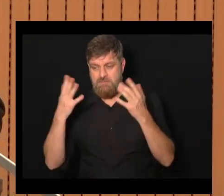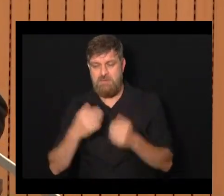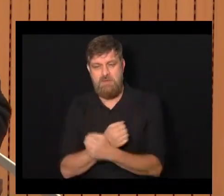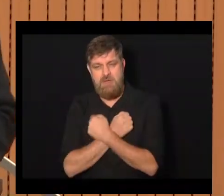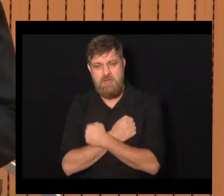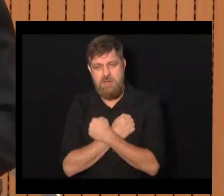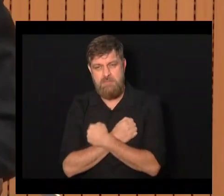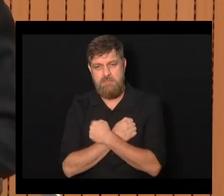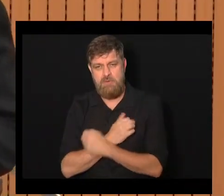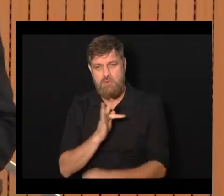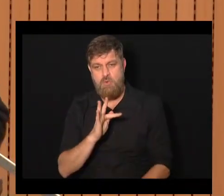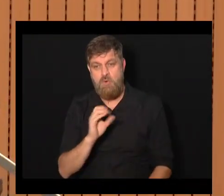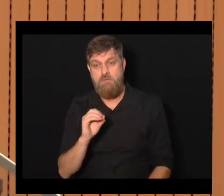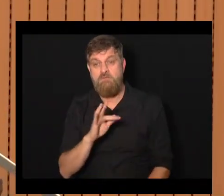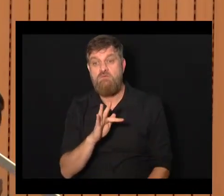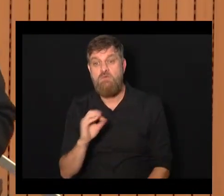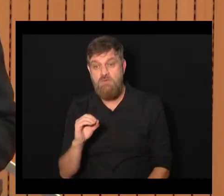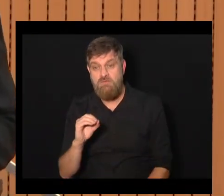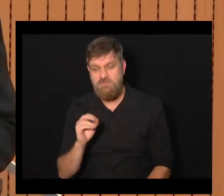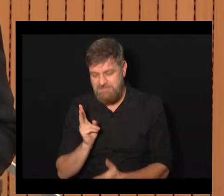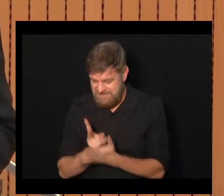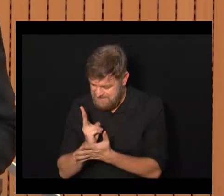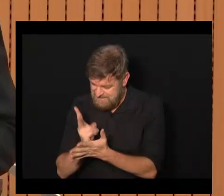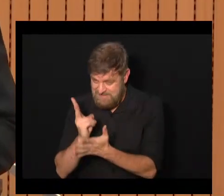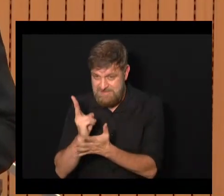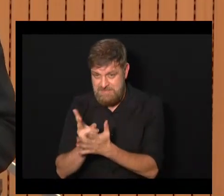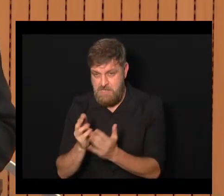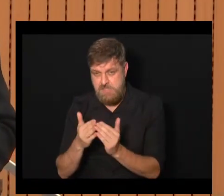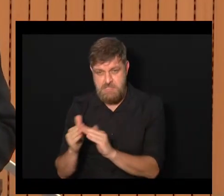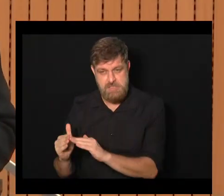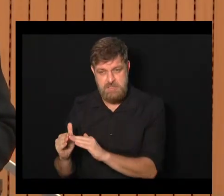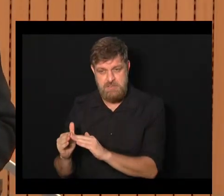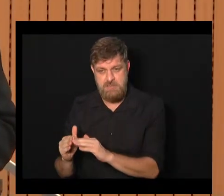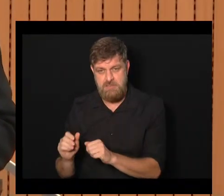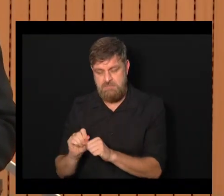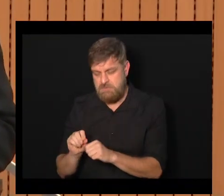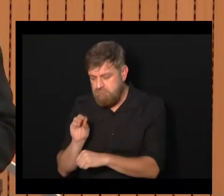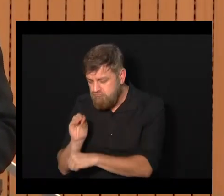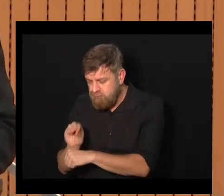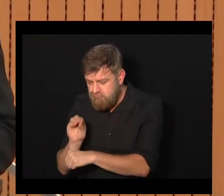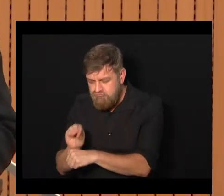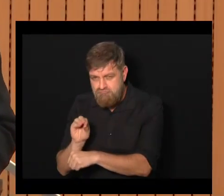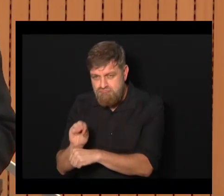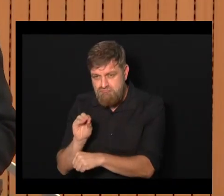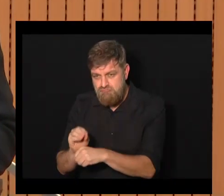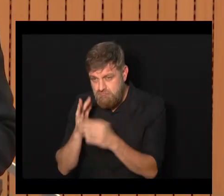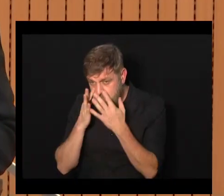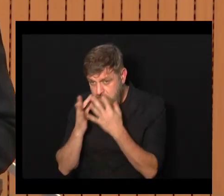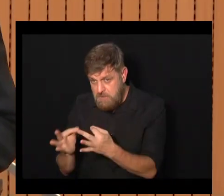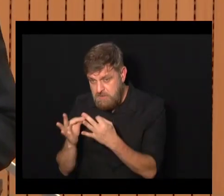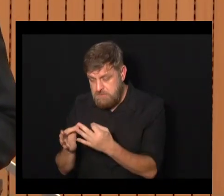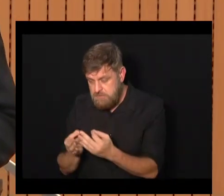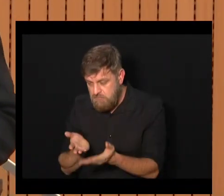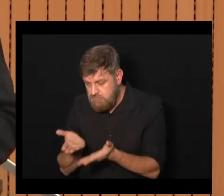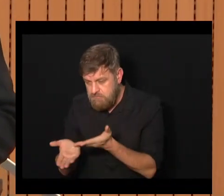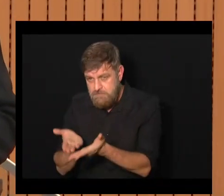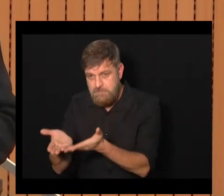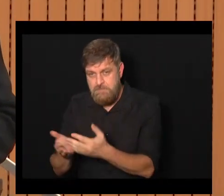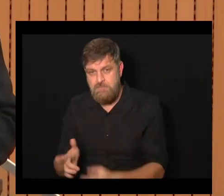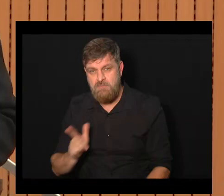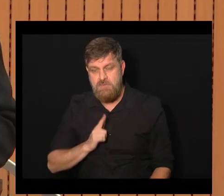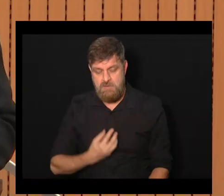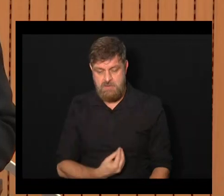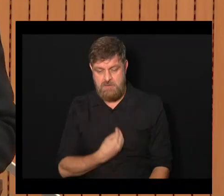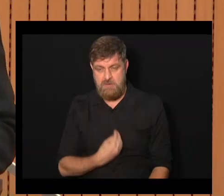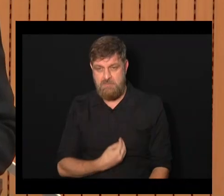Fofo, que está sempre nas periferias aí, dando atenção e participando desses eventos, que é